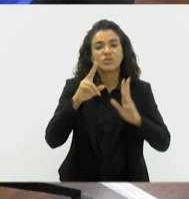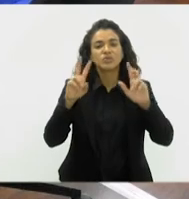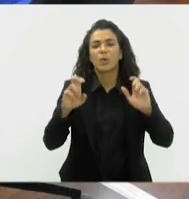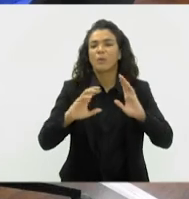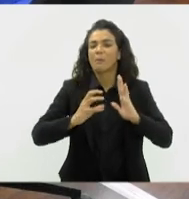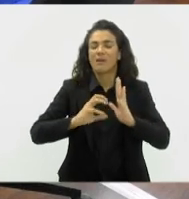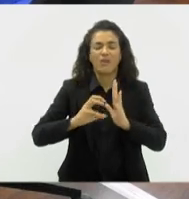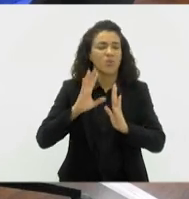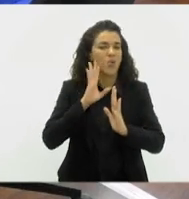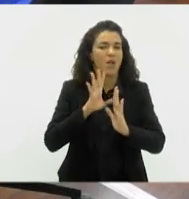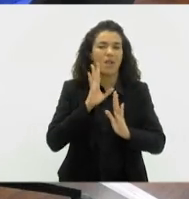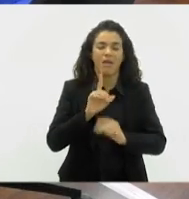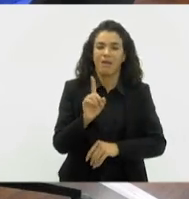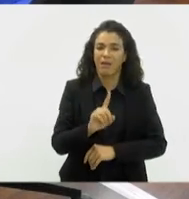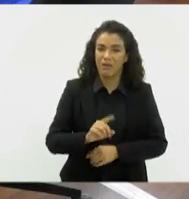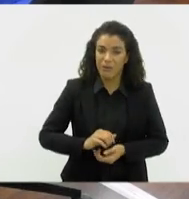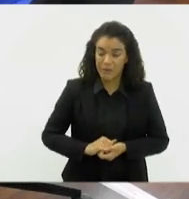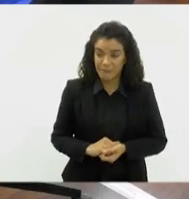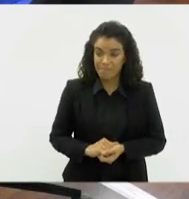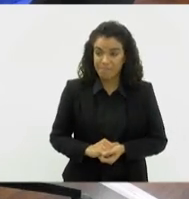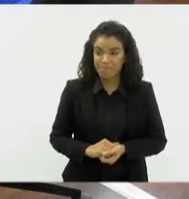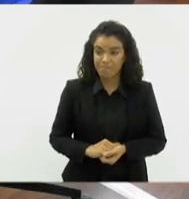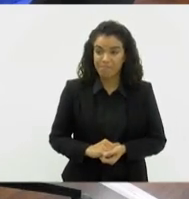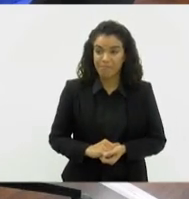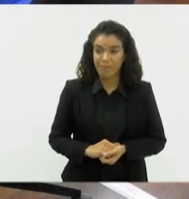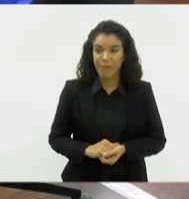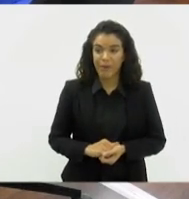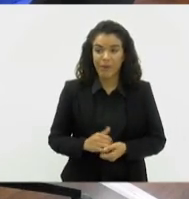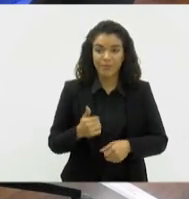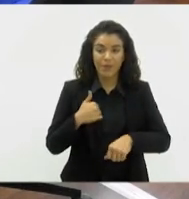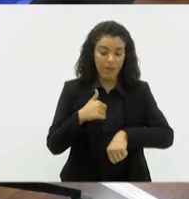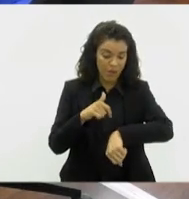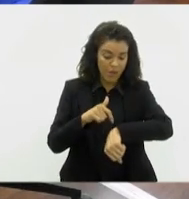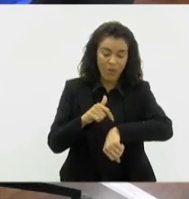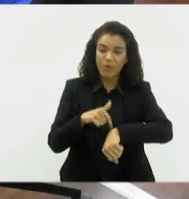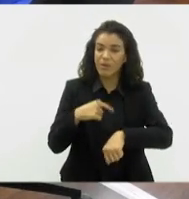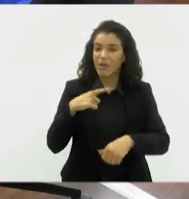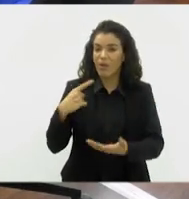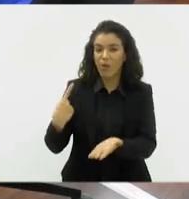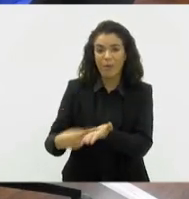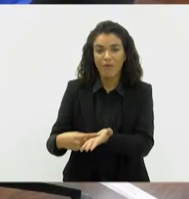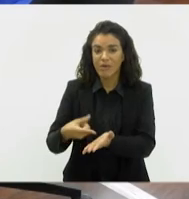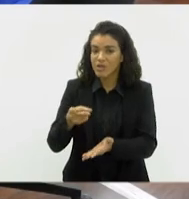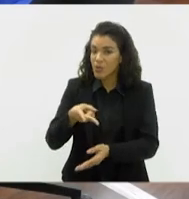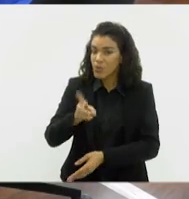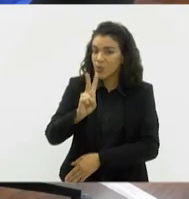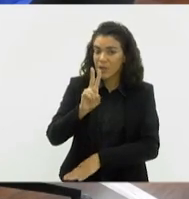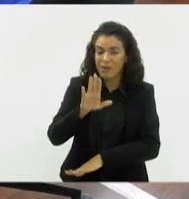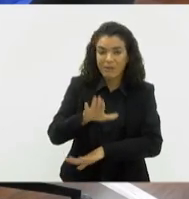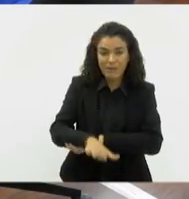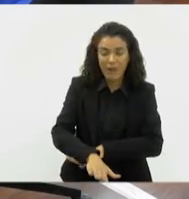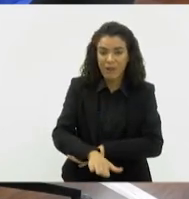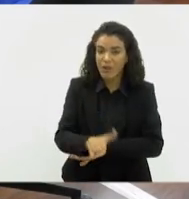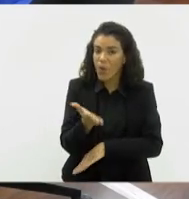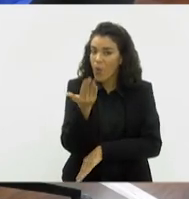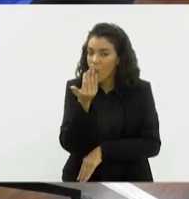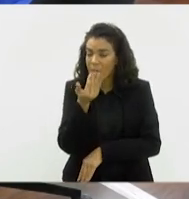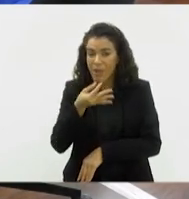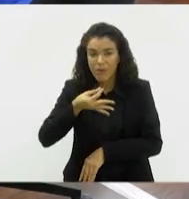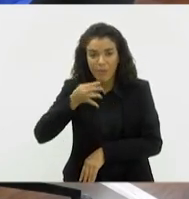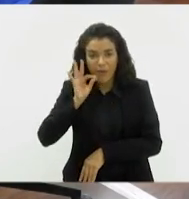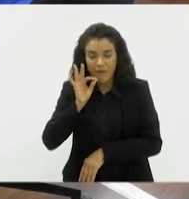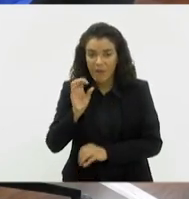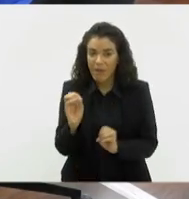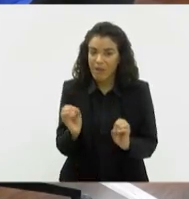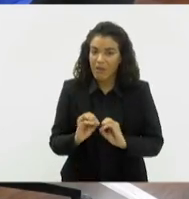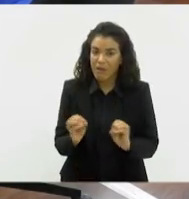acho que não é legal isso aí, entendeu? Eu mesmo já estou faltando um compromisso. Vai dar 2 horas da tarde, sem almoço, sem café, para